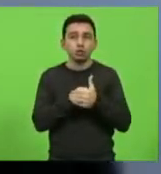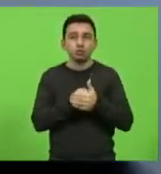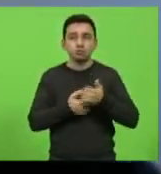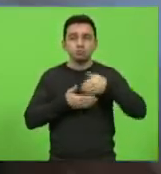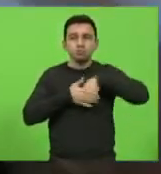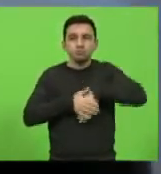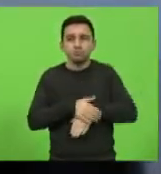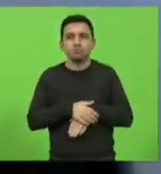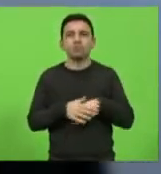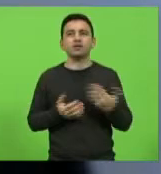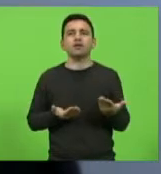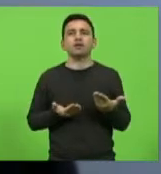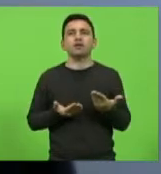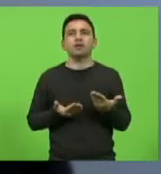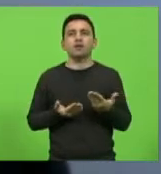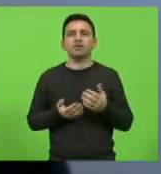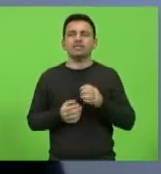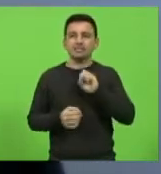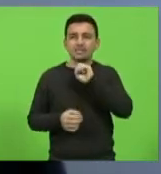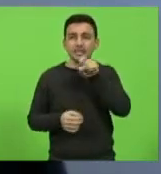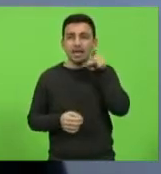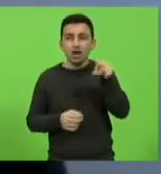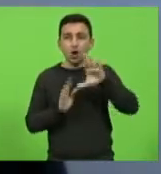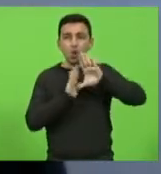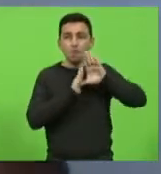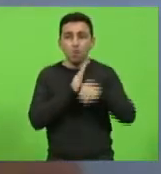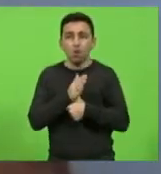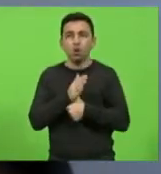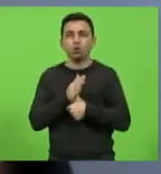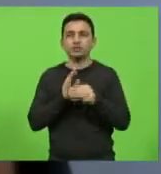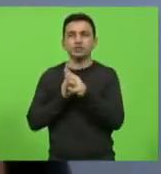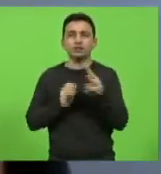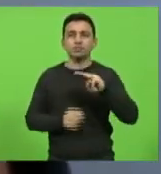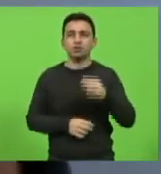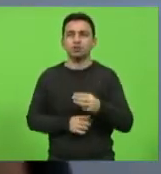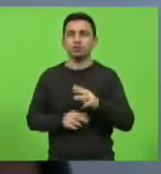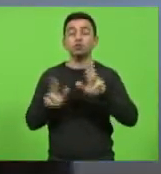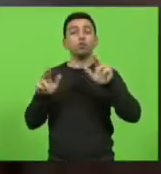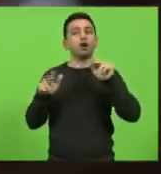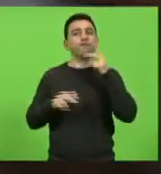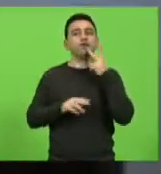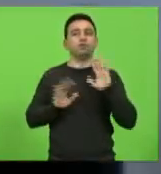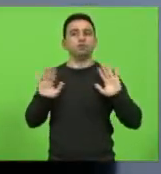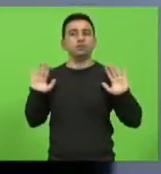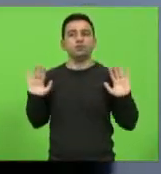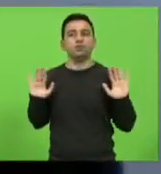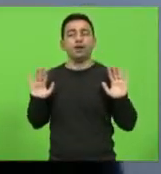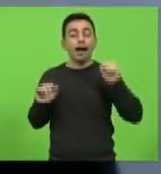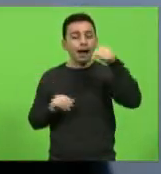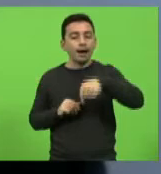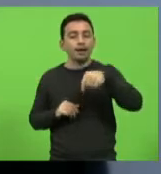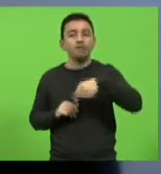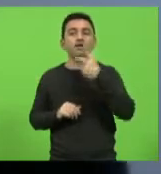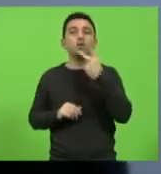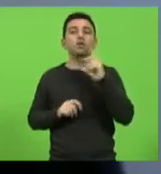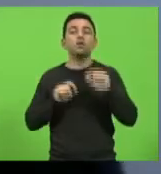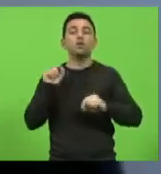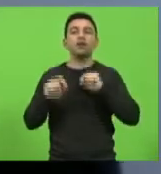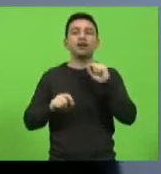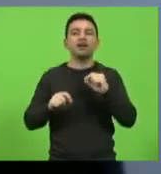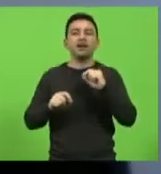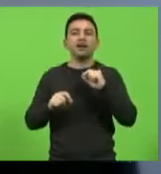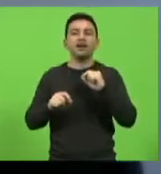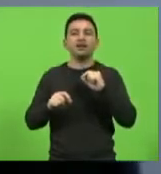íntimas, se ele roubou os 33 milhões. E nunca dissemos isso. O que se diz aqui é que a